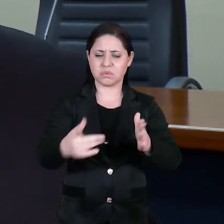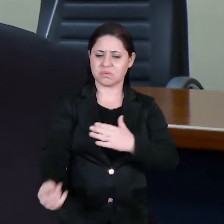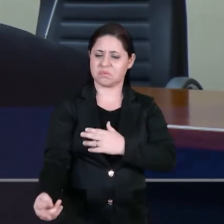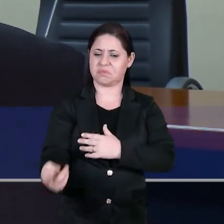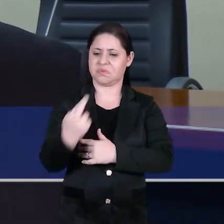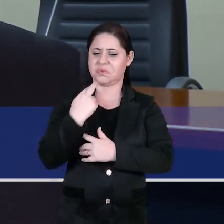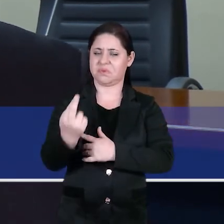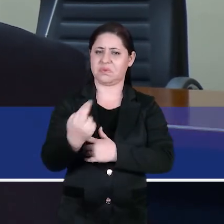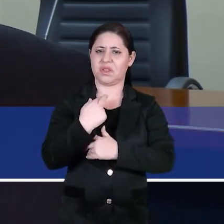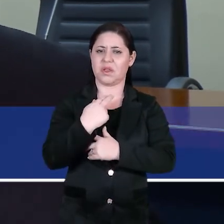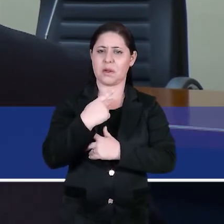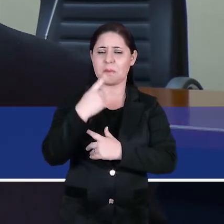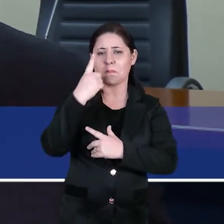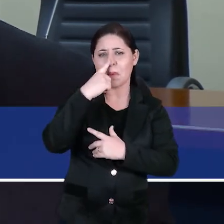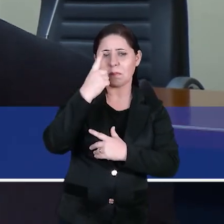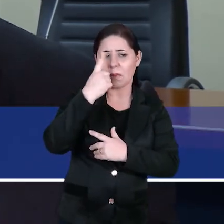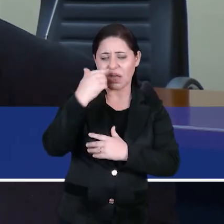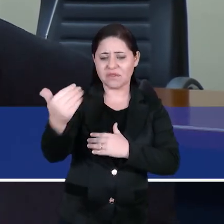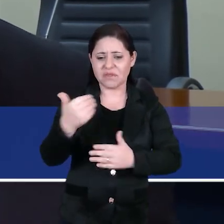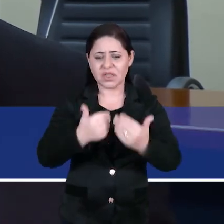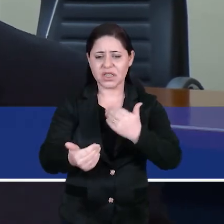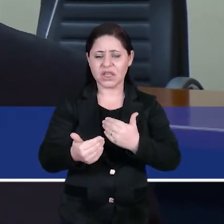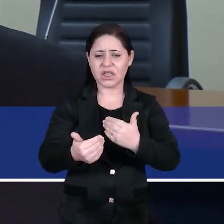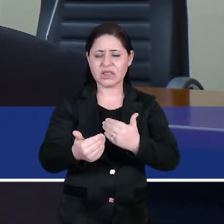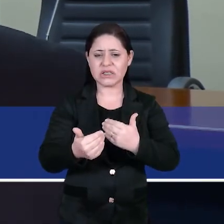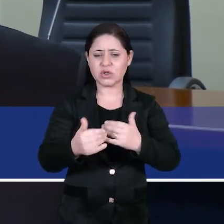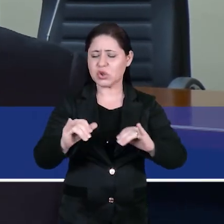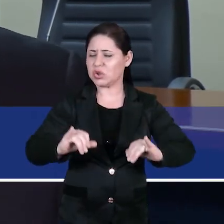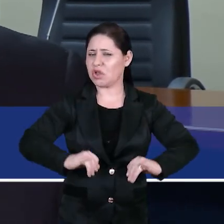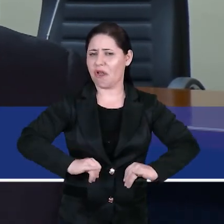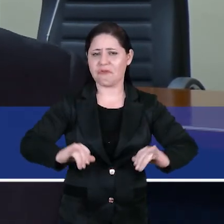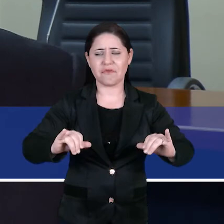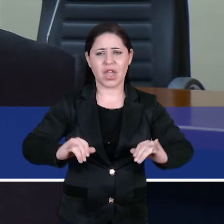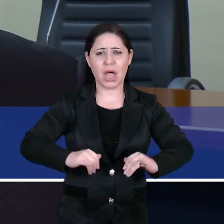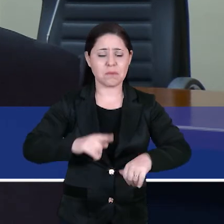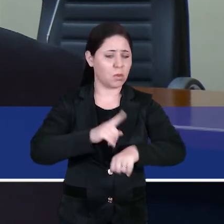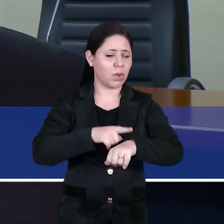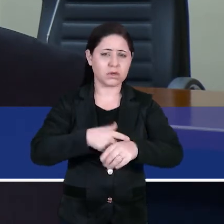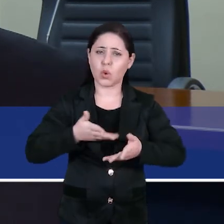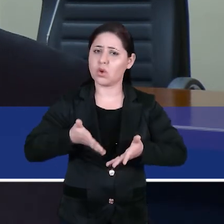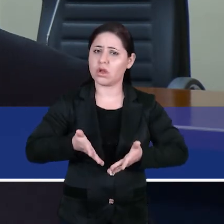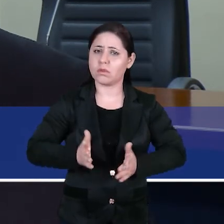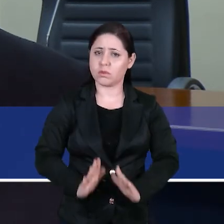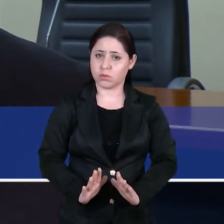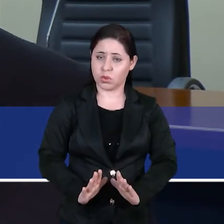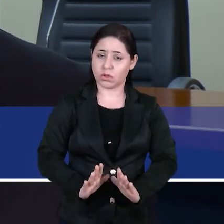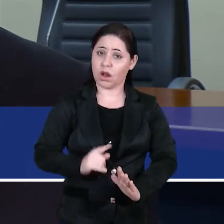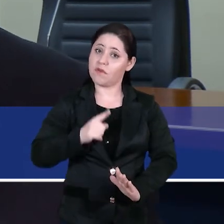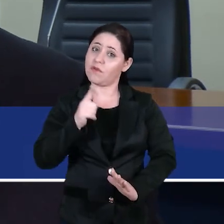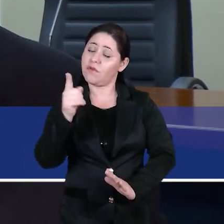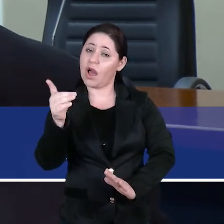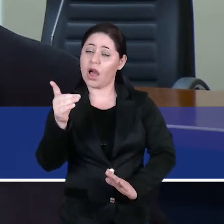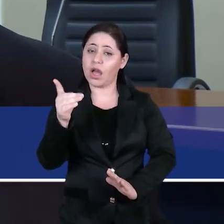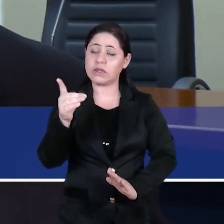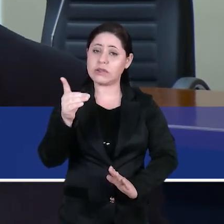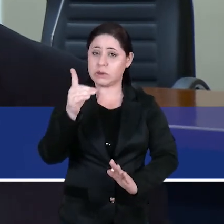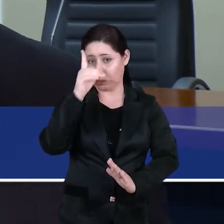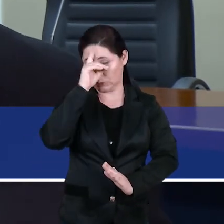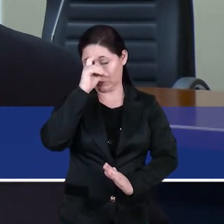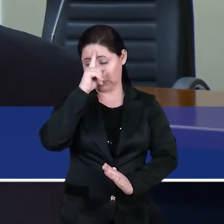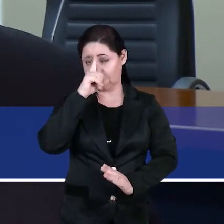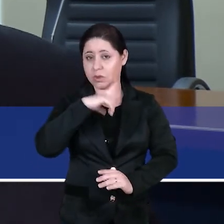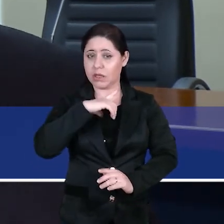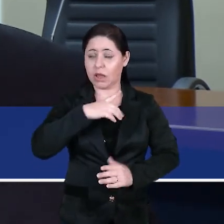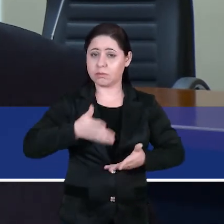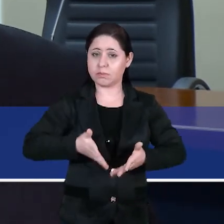reclamações. Vinham ali mães dizendo que elas sofreram muitas humilhações no momento do parto, no momento que ela foi para ganhar o